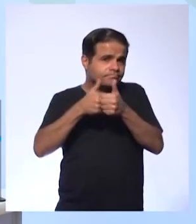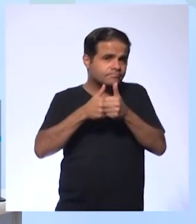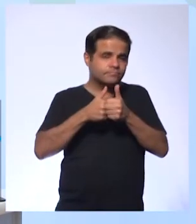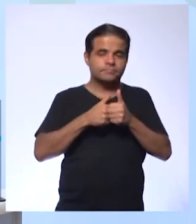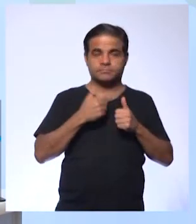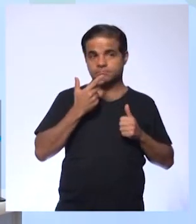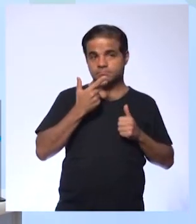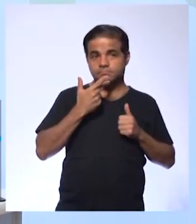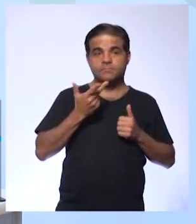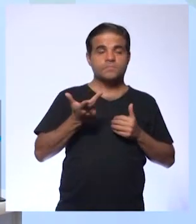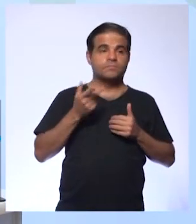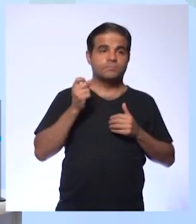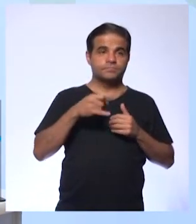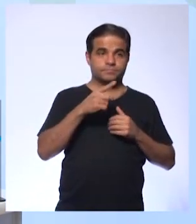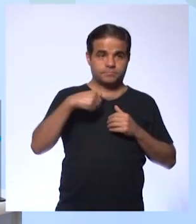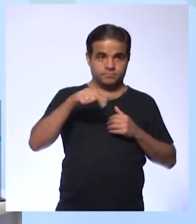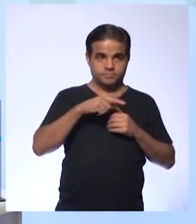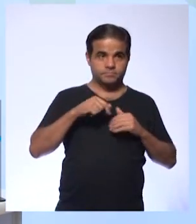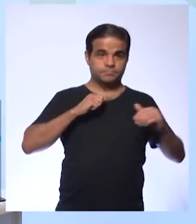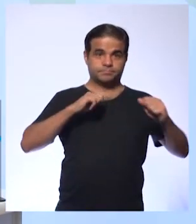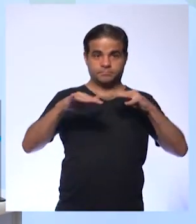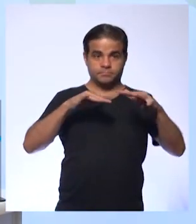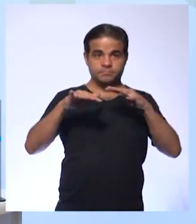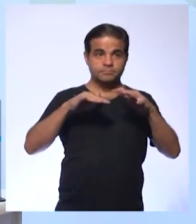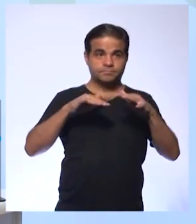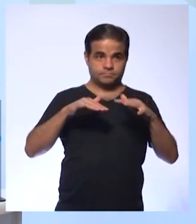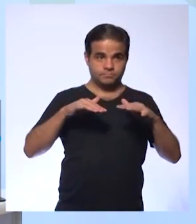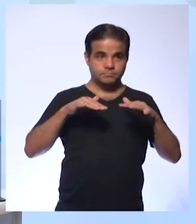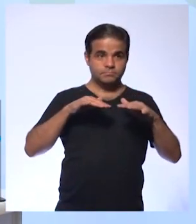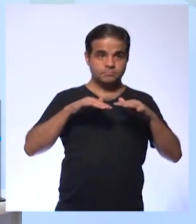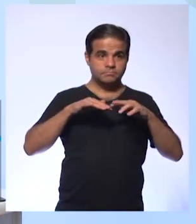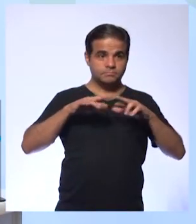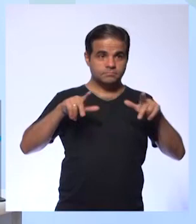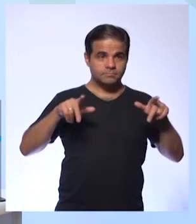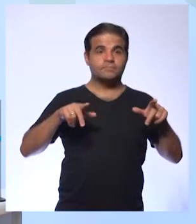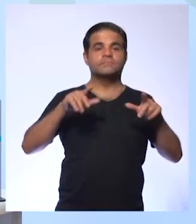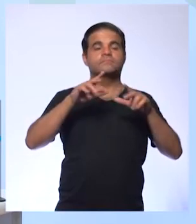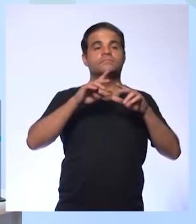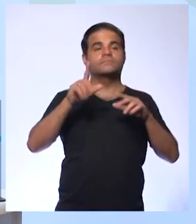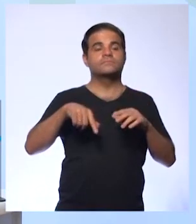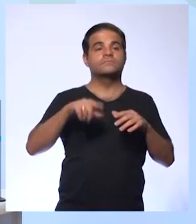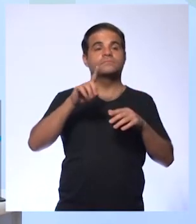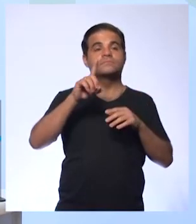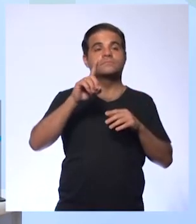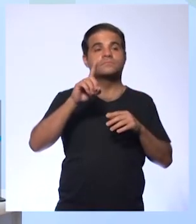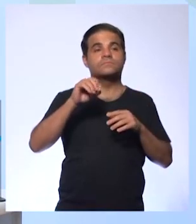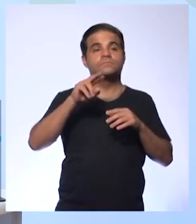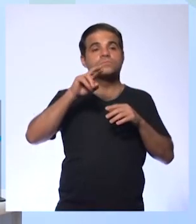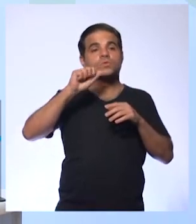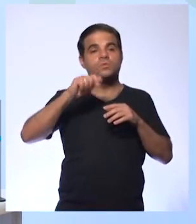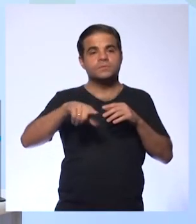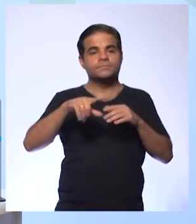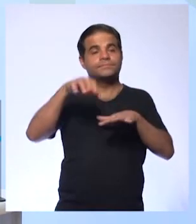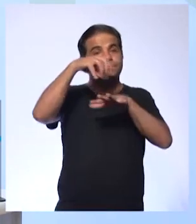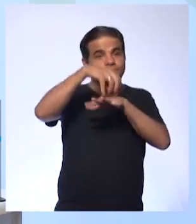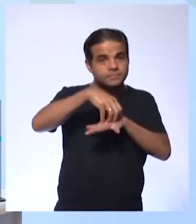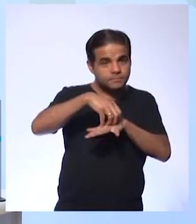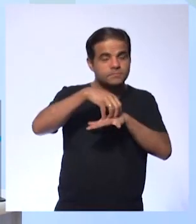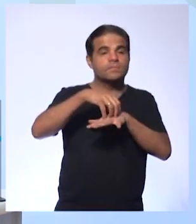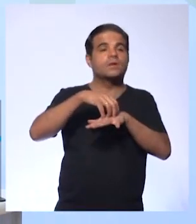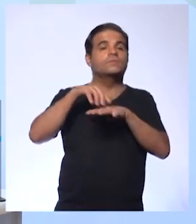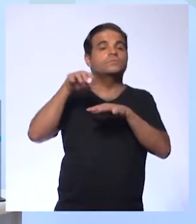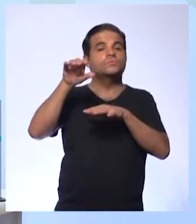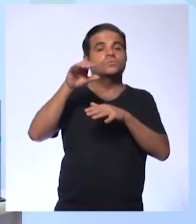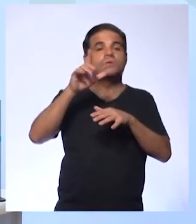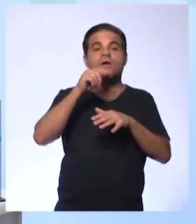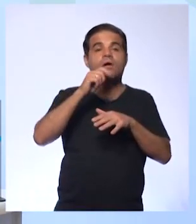for falar sobre, né, a questão de movimentos, elas são divergentes, que é na dorsal mesoatlântico, no centro lá do Oceano Atlântico.